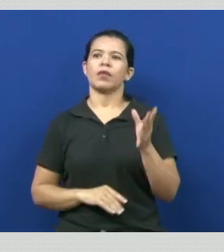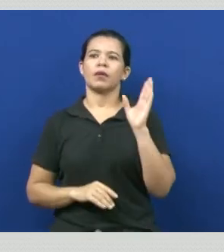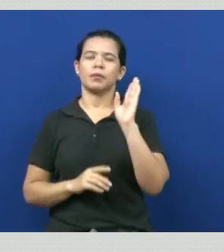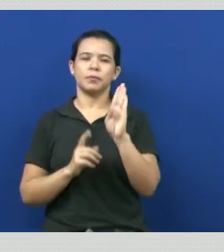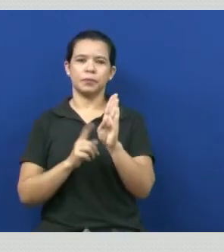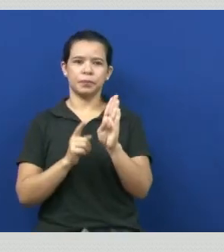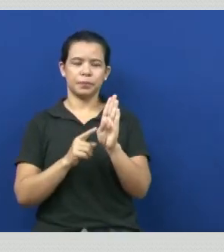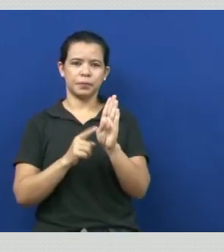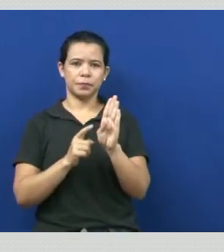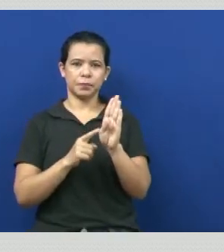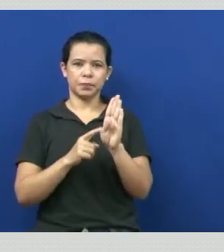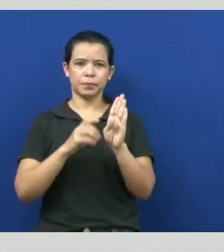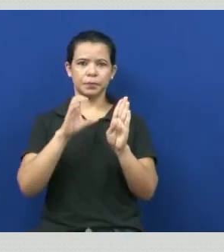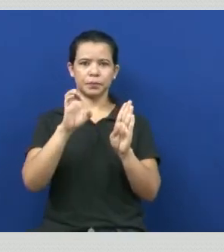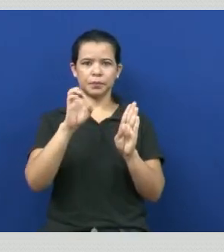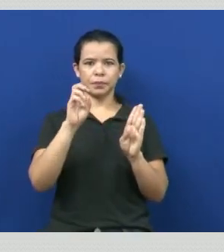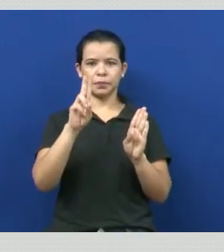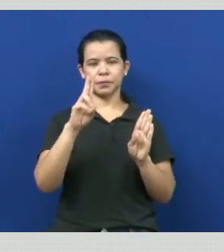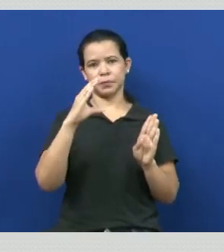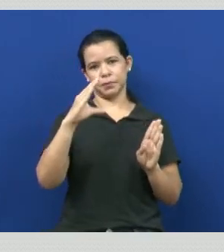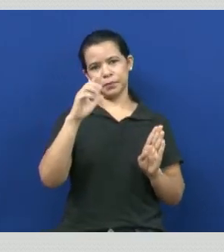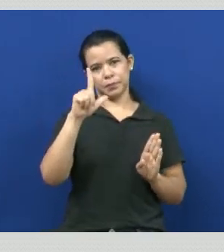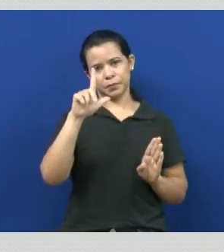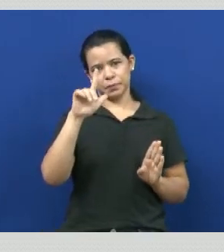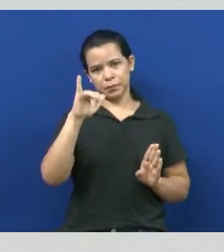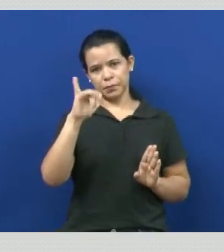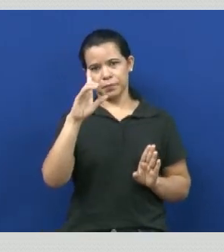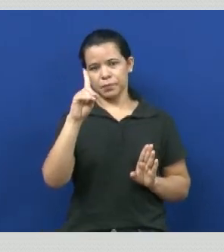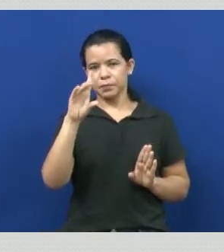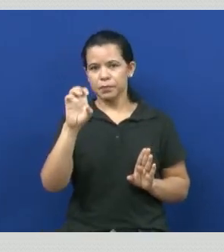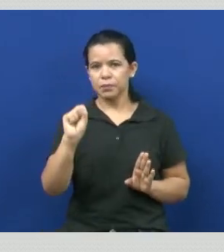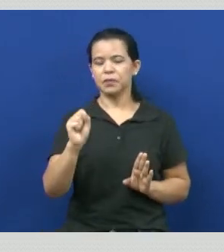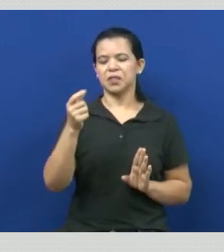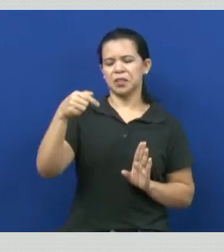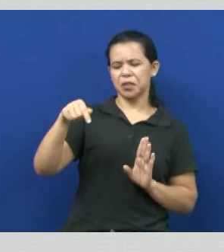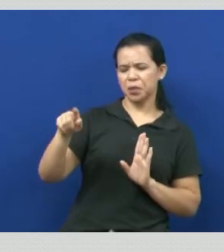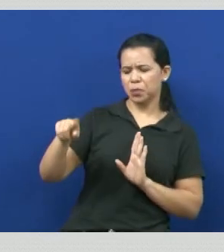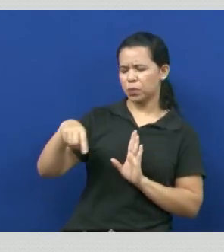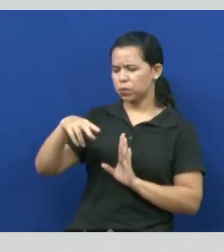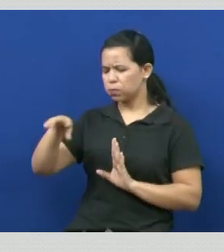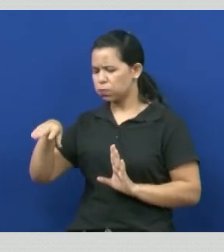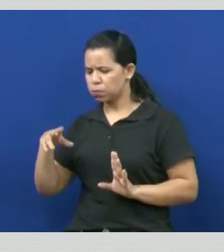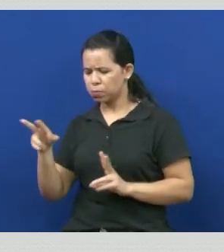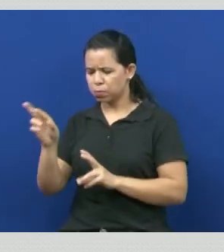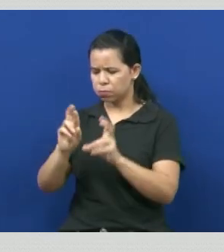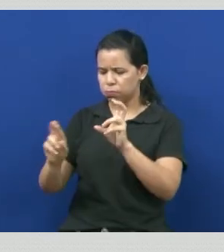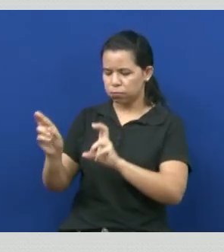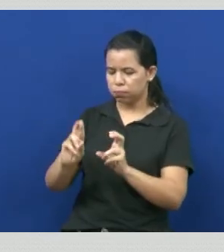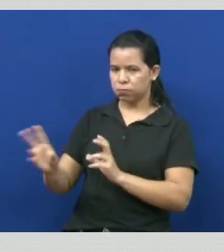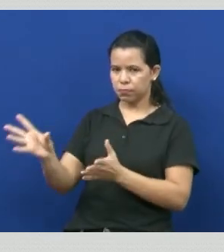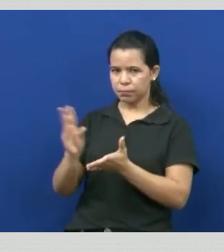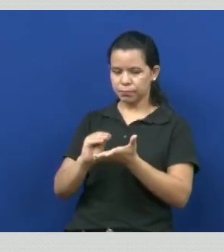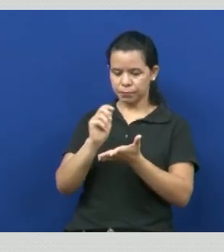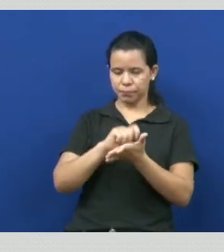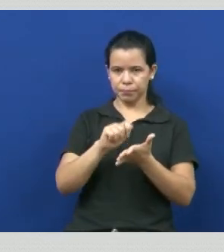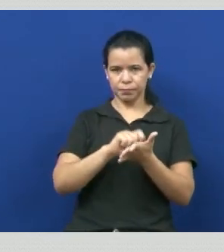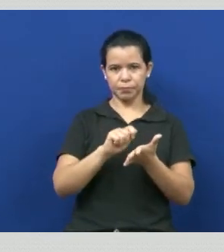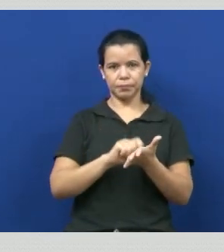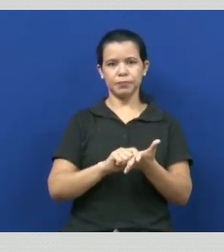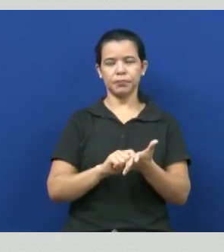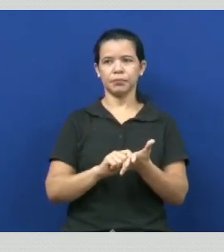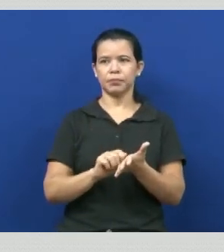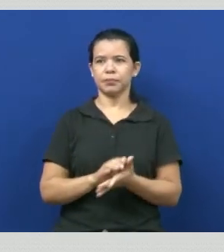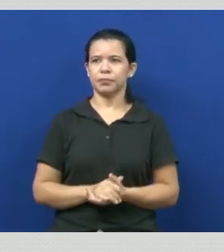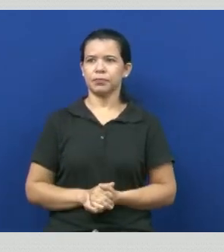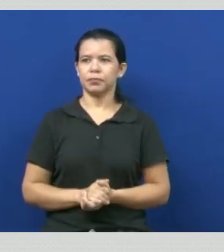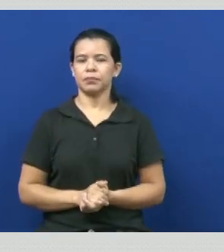quando, né, ele resolveu retratar essa situação da Guerra dos Canudos. Bom, aí